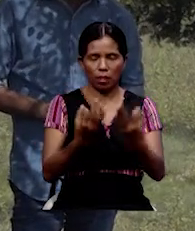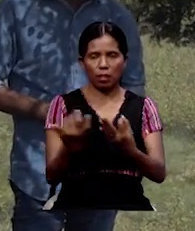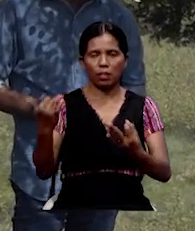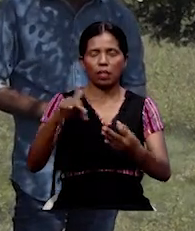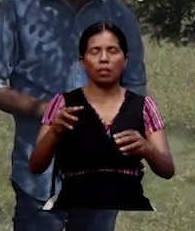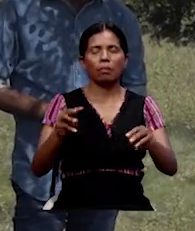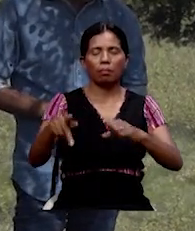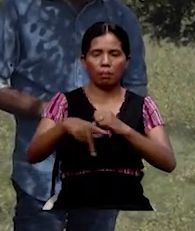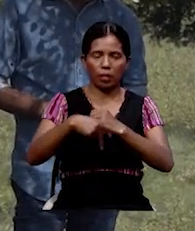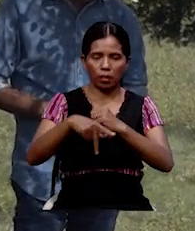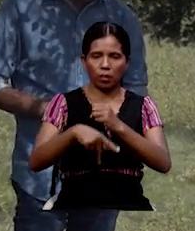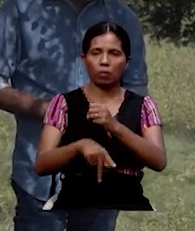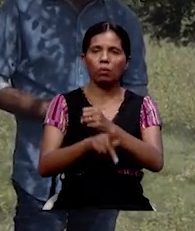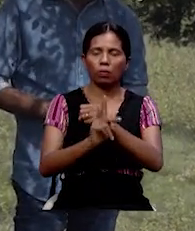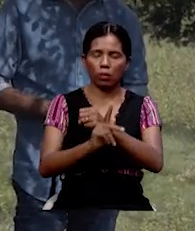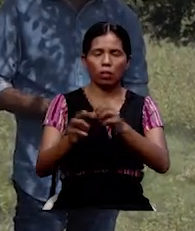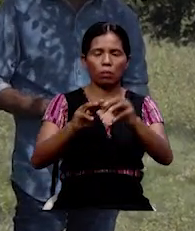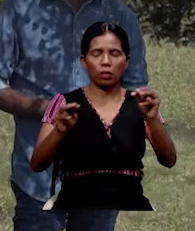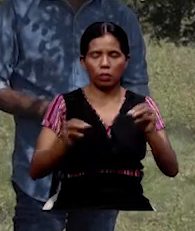município Manatutu e a área Obrato.